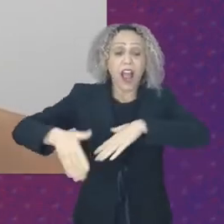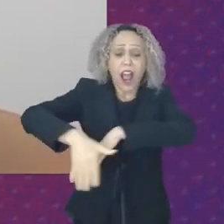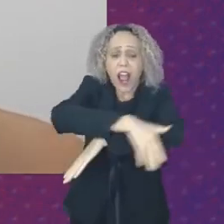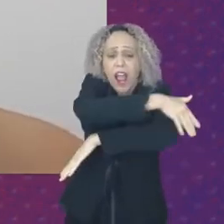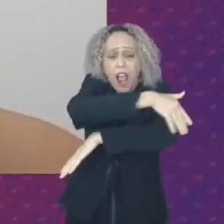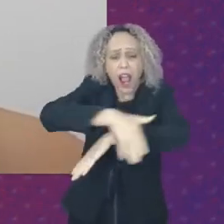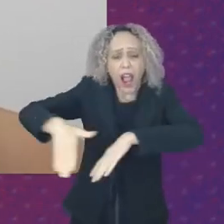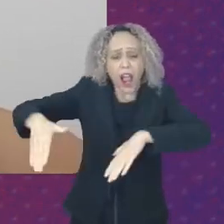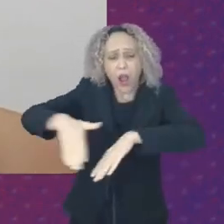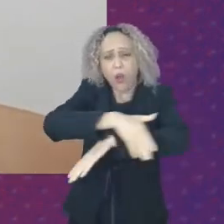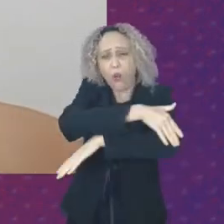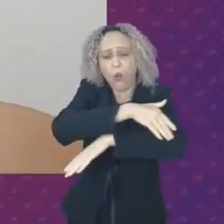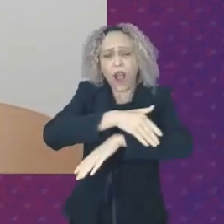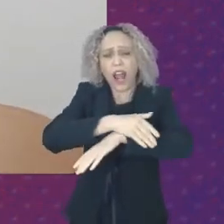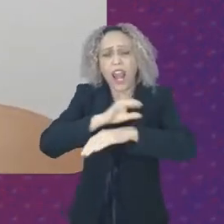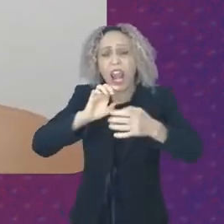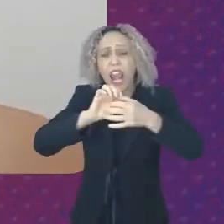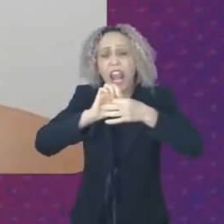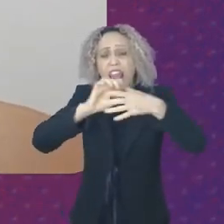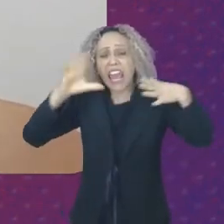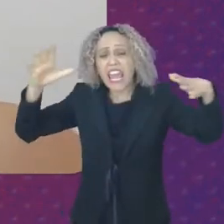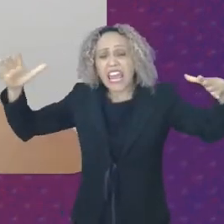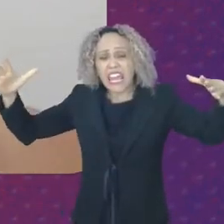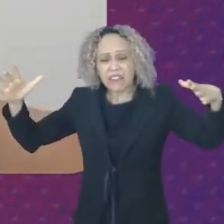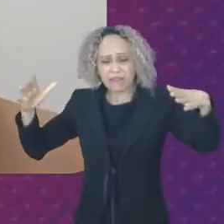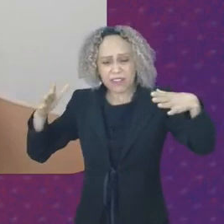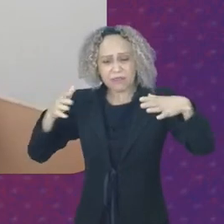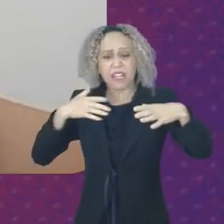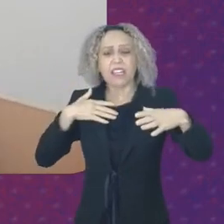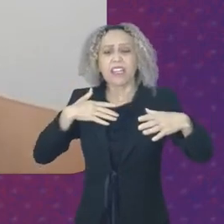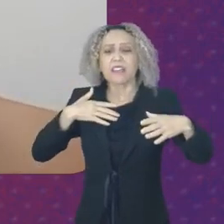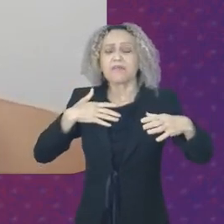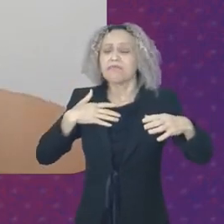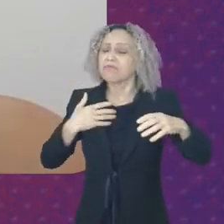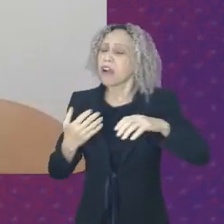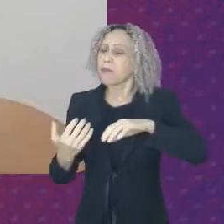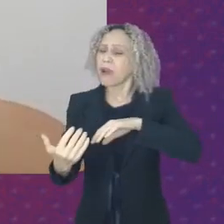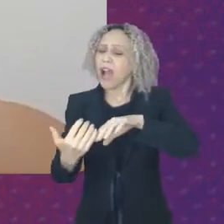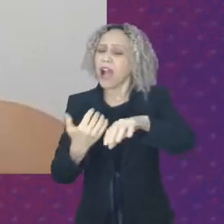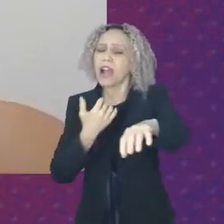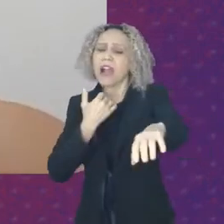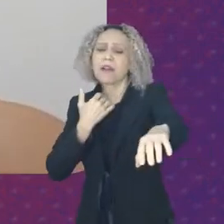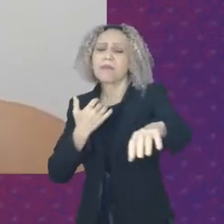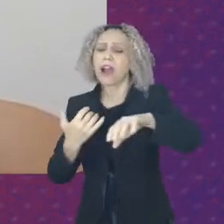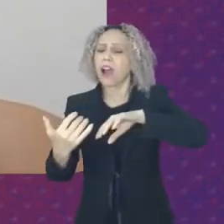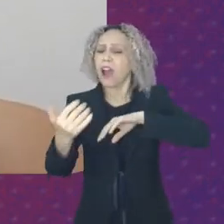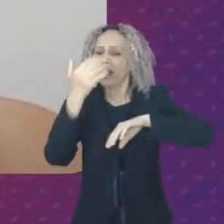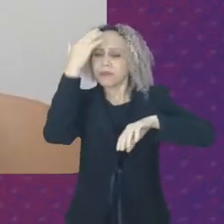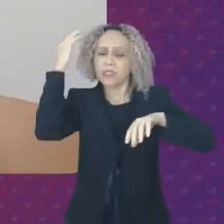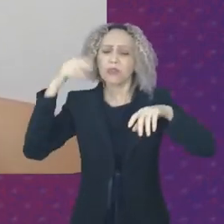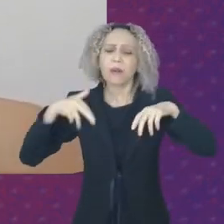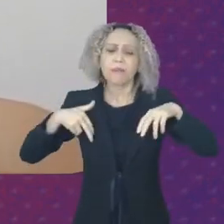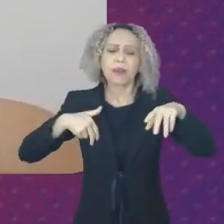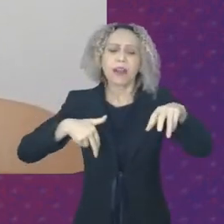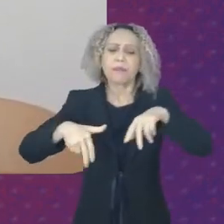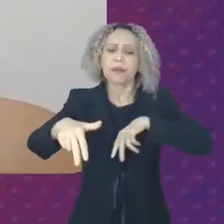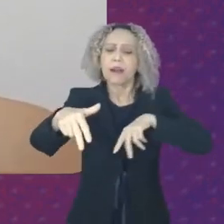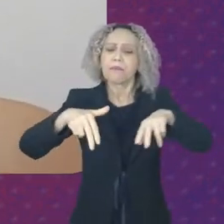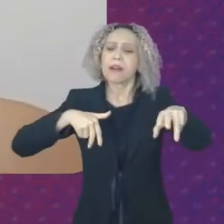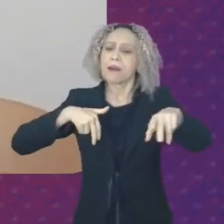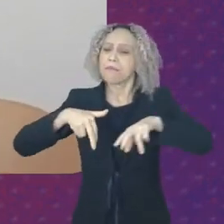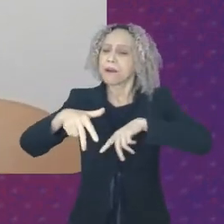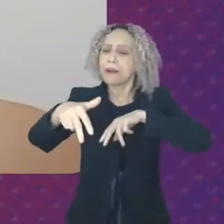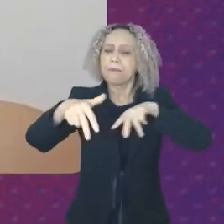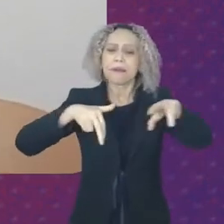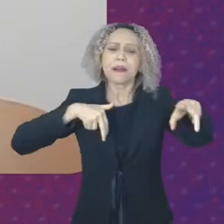isso foi uma ideia inovadora, foi a lógica de uma criação de uma gestão do PT, e eu trago aqui para